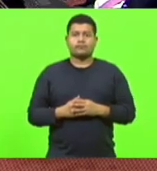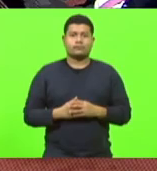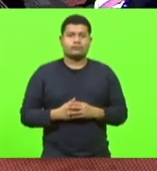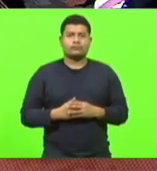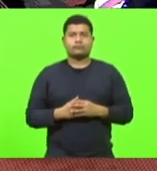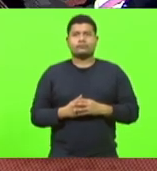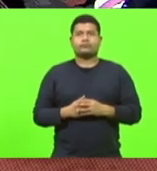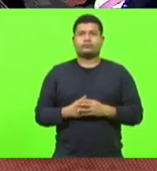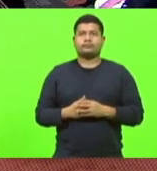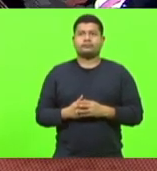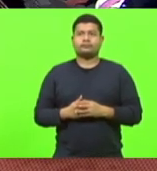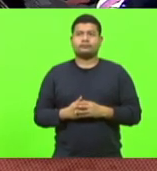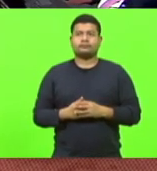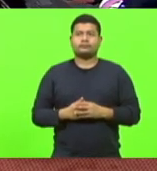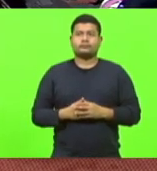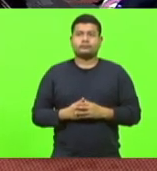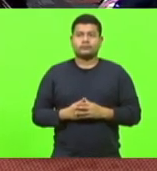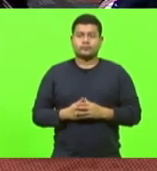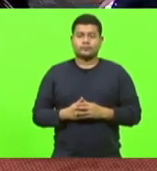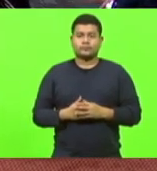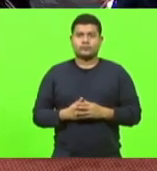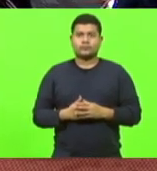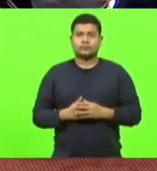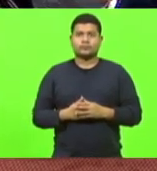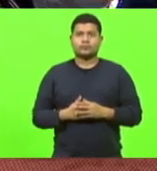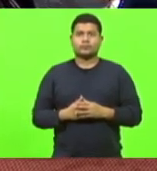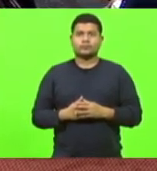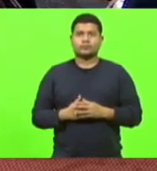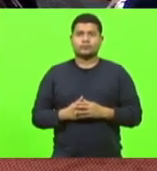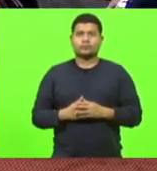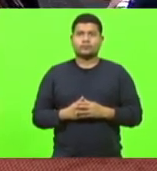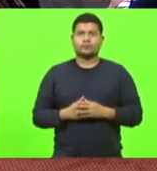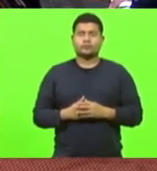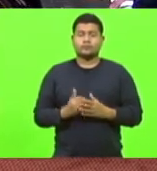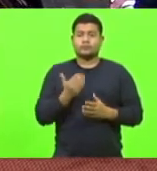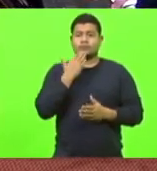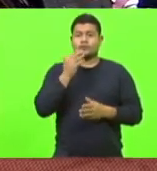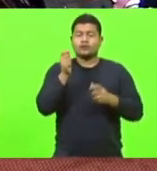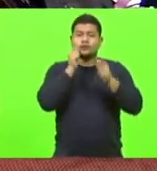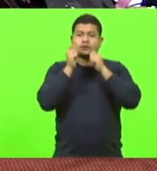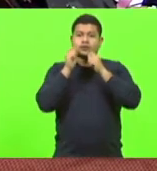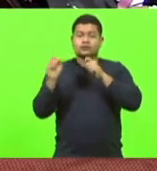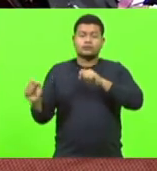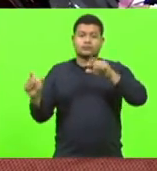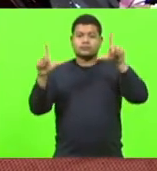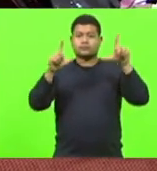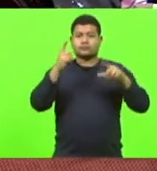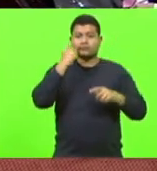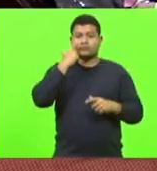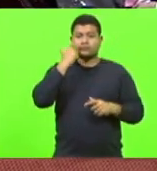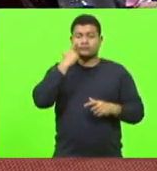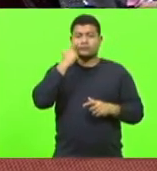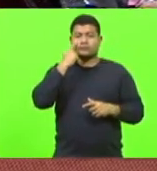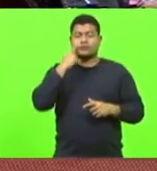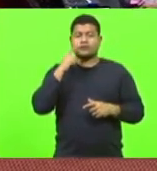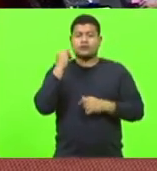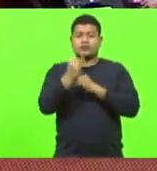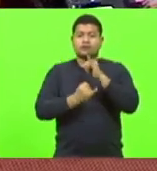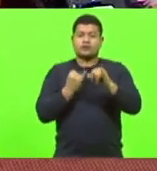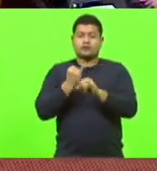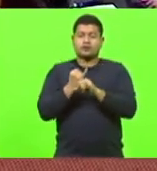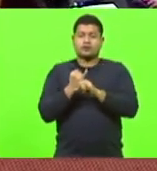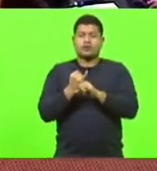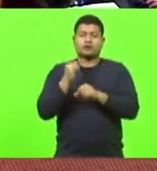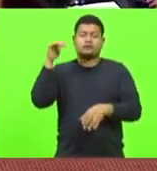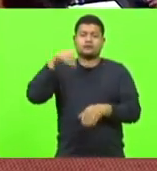a escola as peças o dia que abra o painel para o voto votação remota